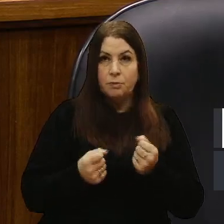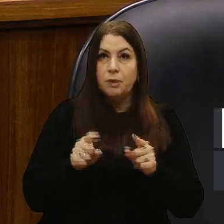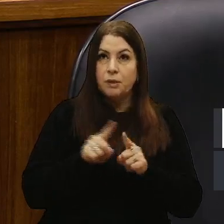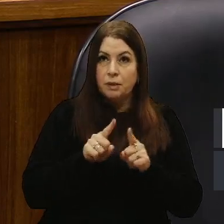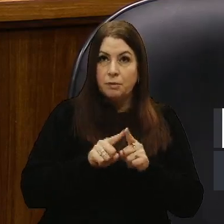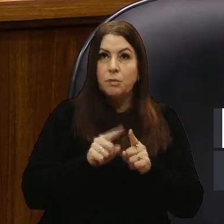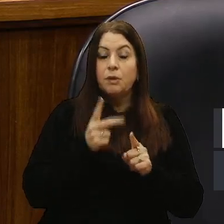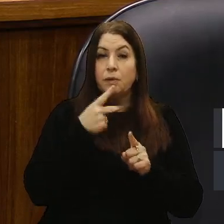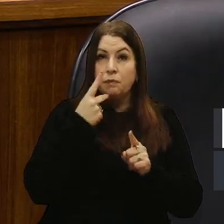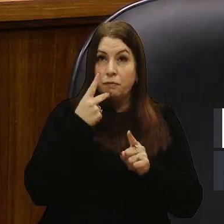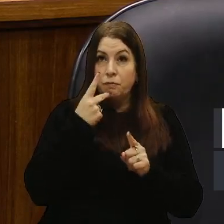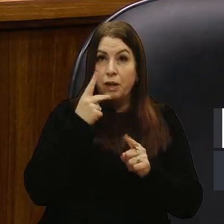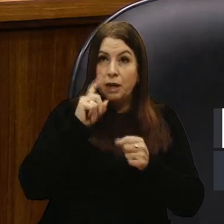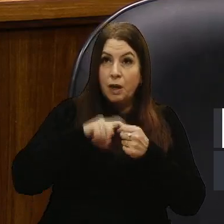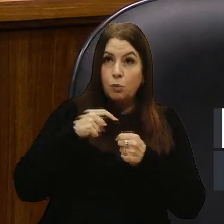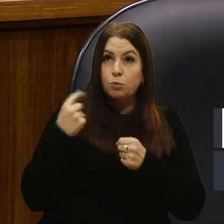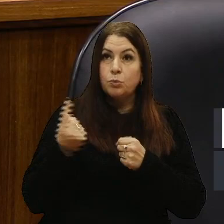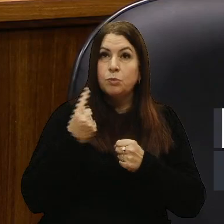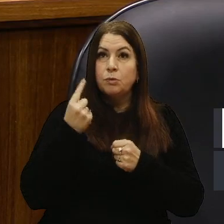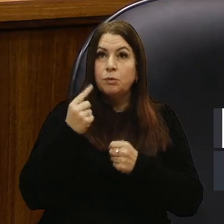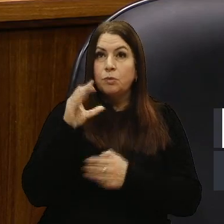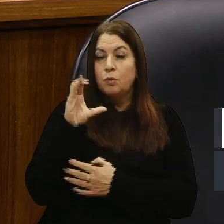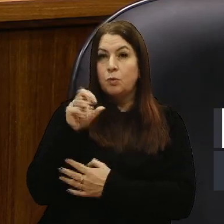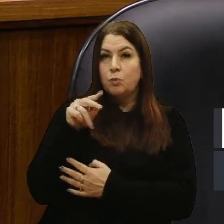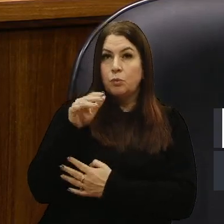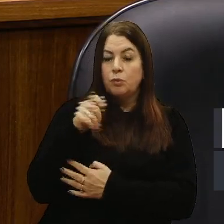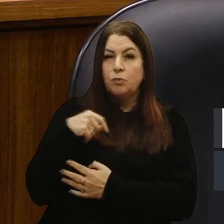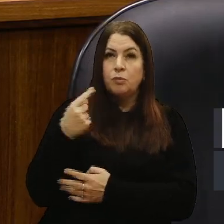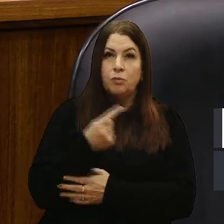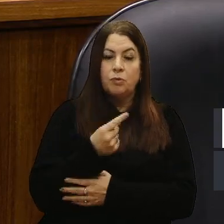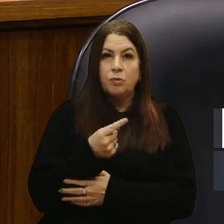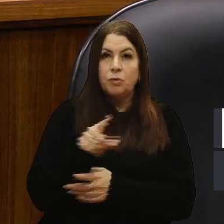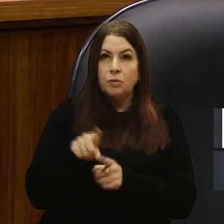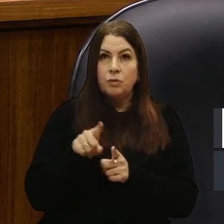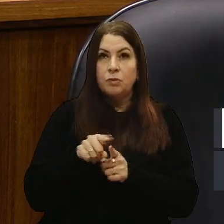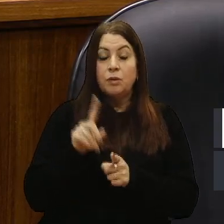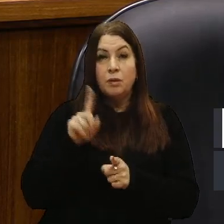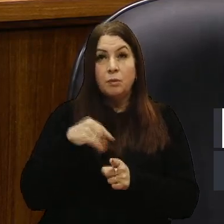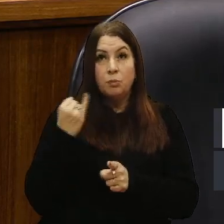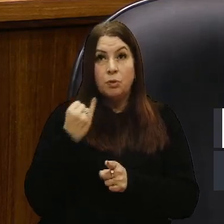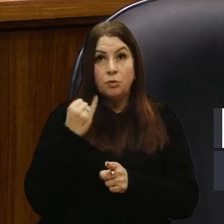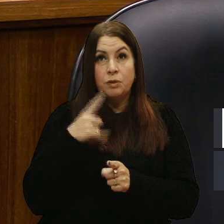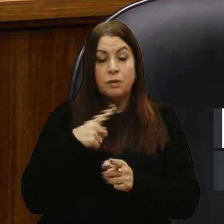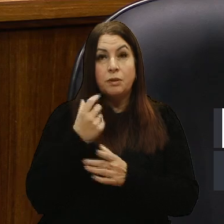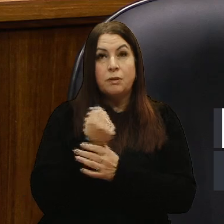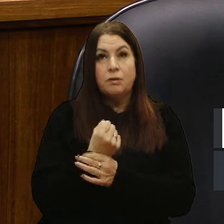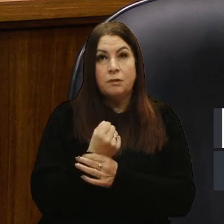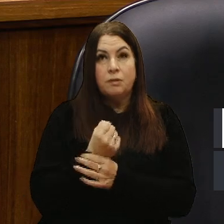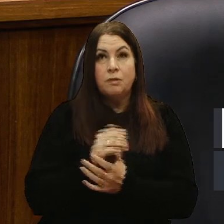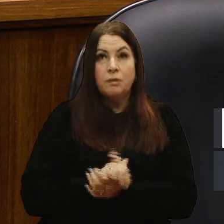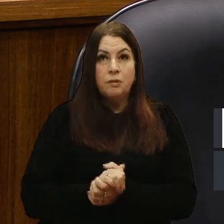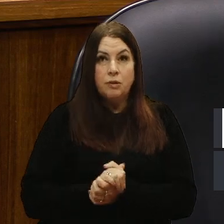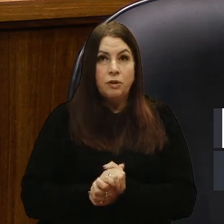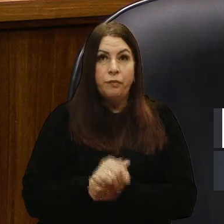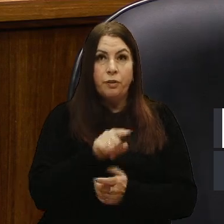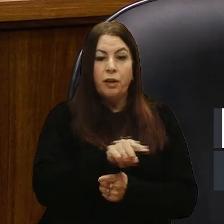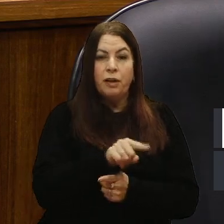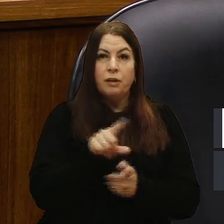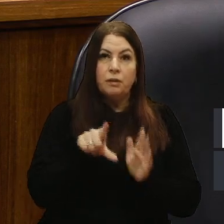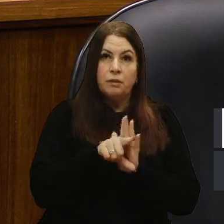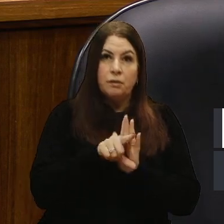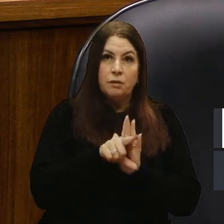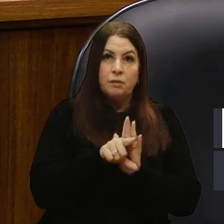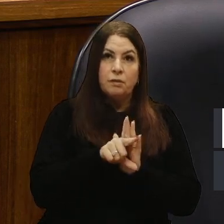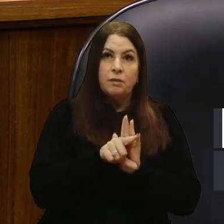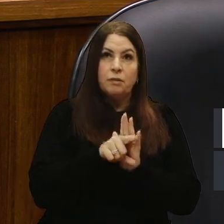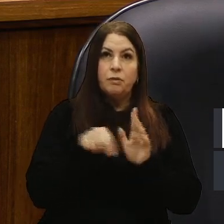ela fala da autonomia do CONDICA. E é importante nós garantirmos em lei